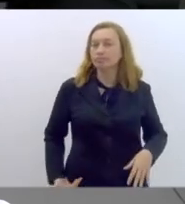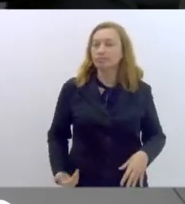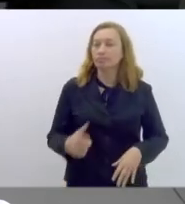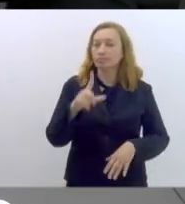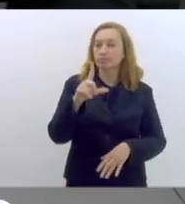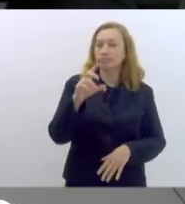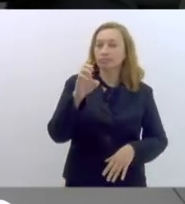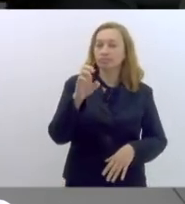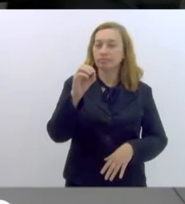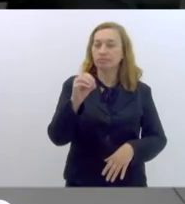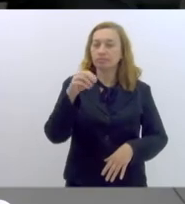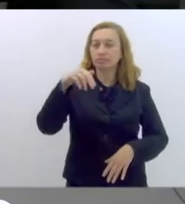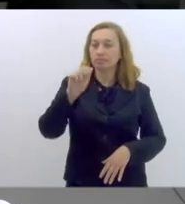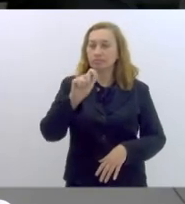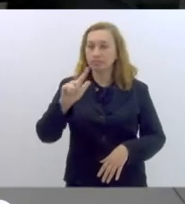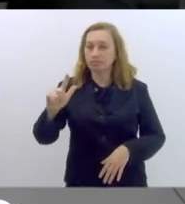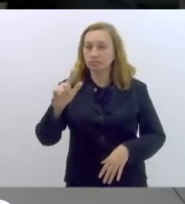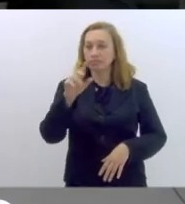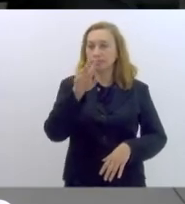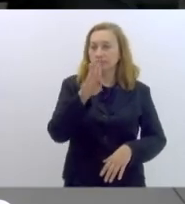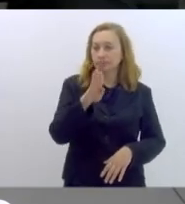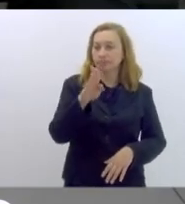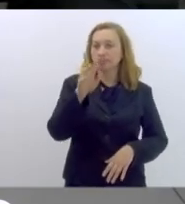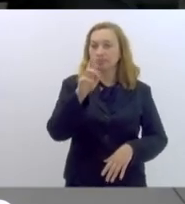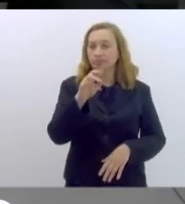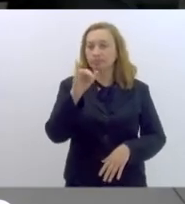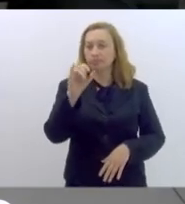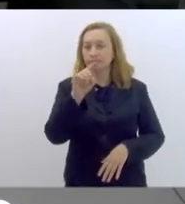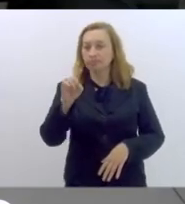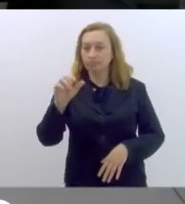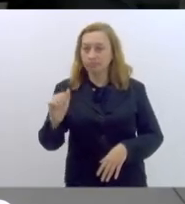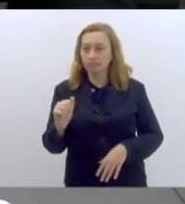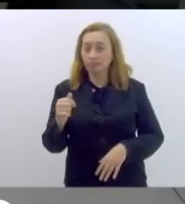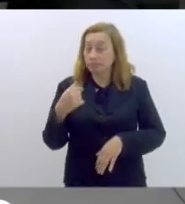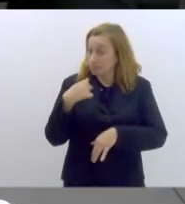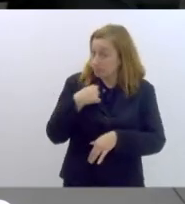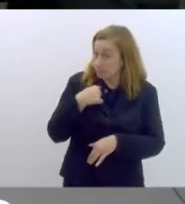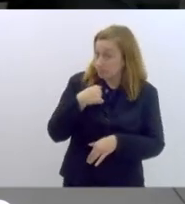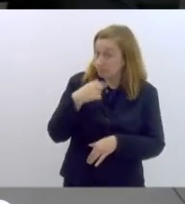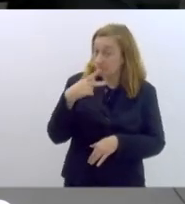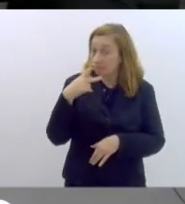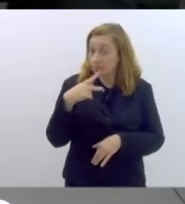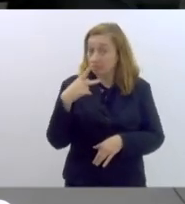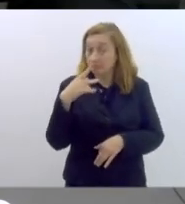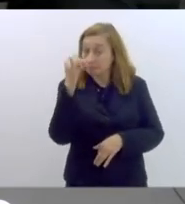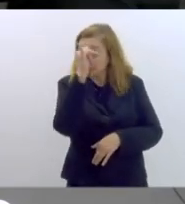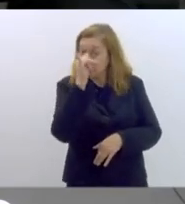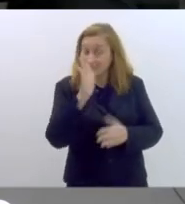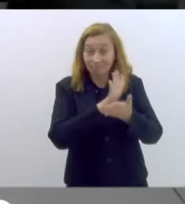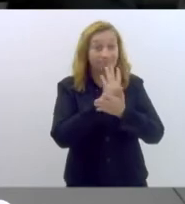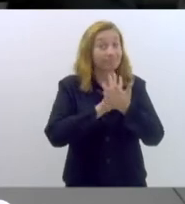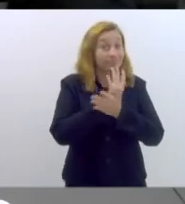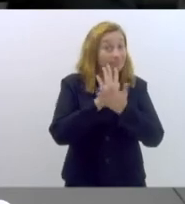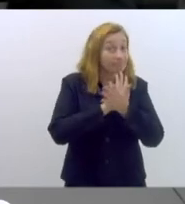Brizola. E eu, embora não tenha dito nenhuma besteira, nem